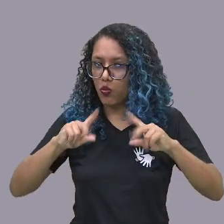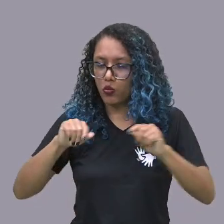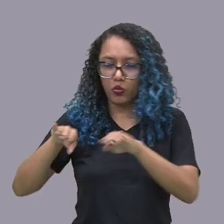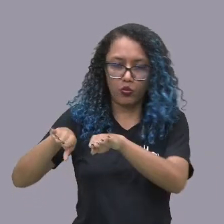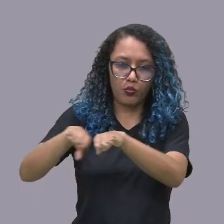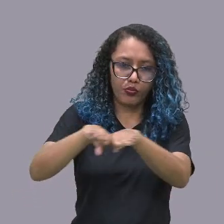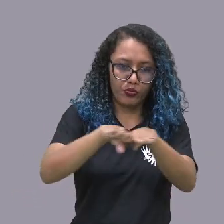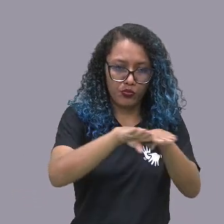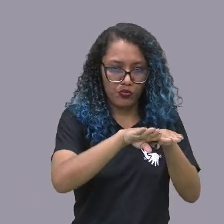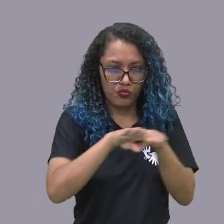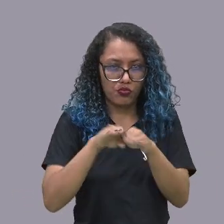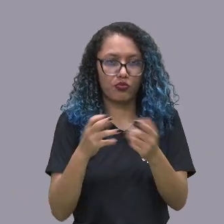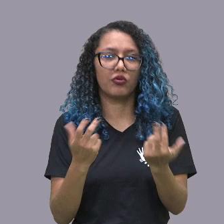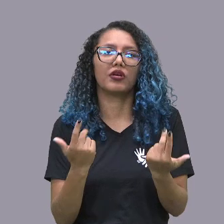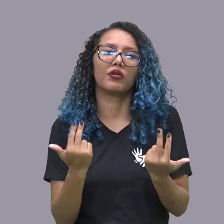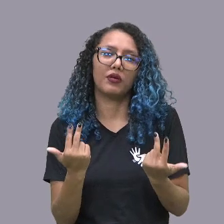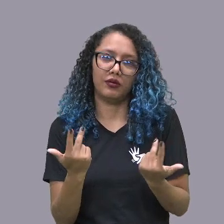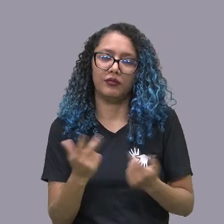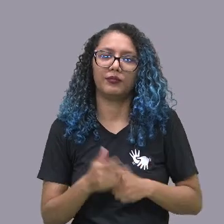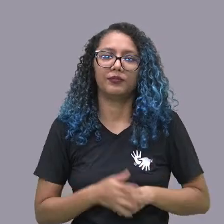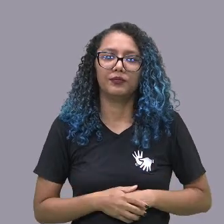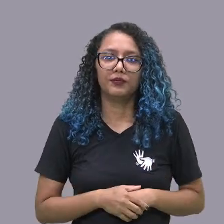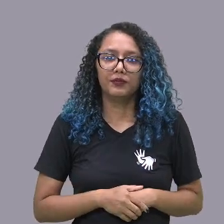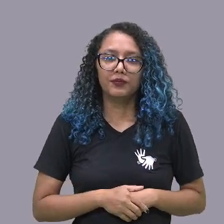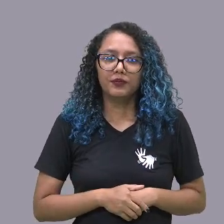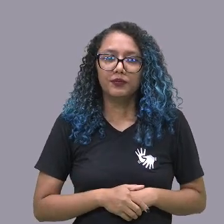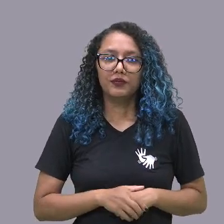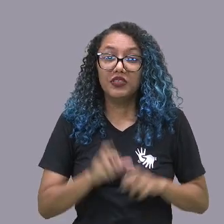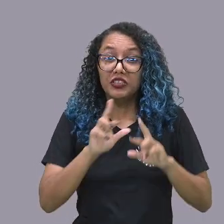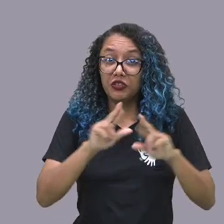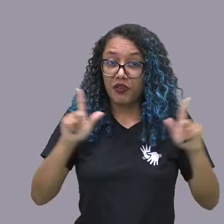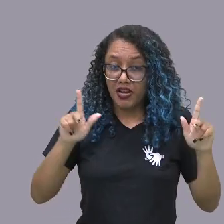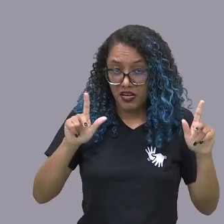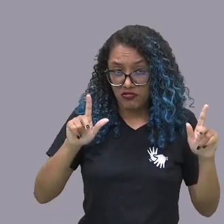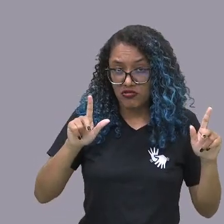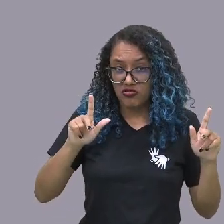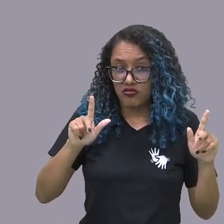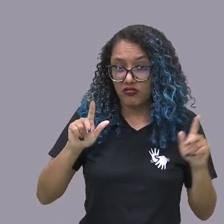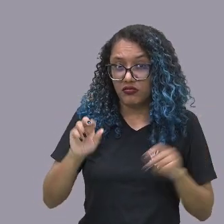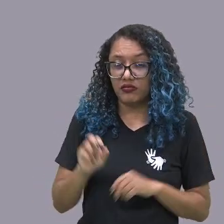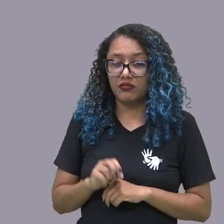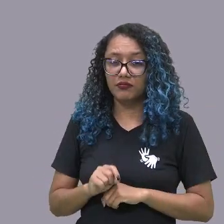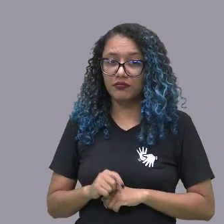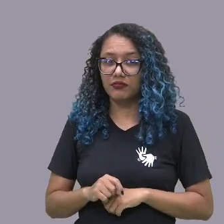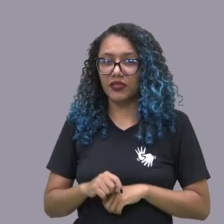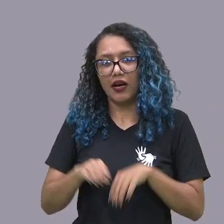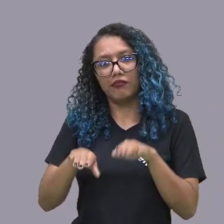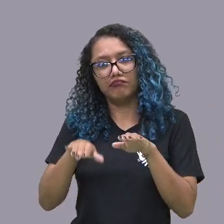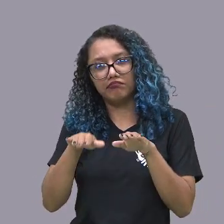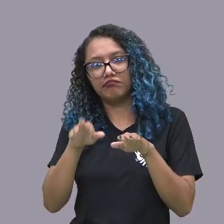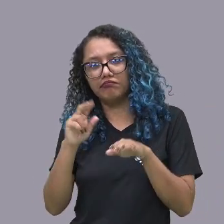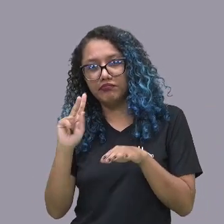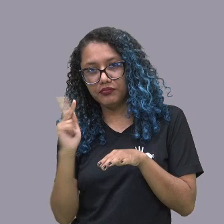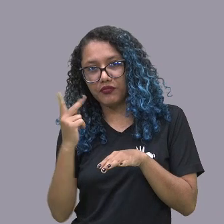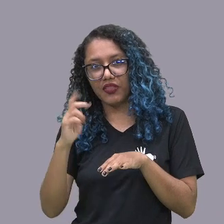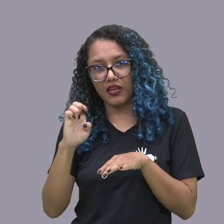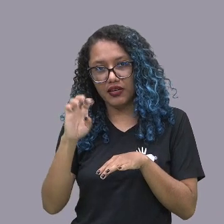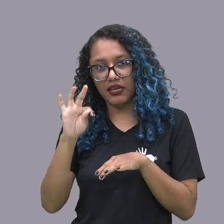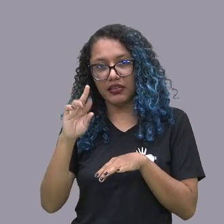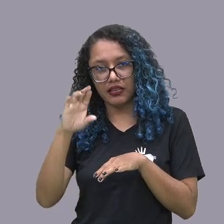A homogeneização é isso, né? Diferente da heterogeneização, né? Então, proporciona